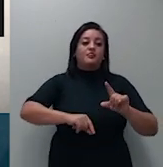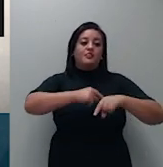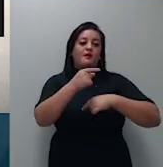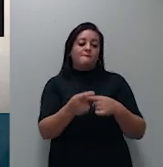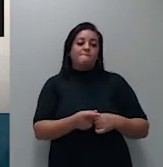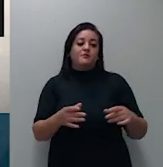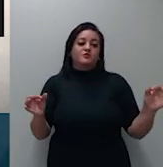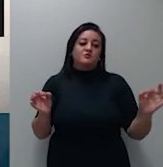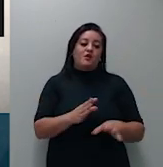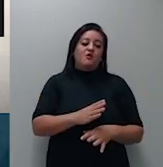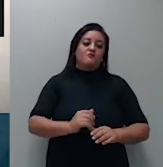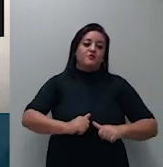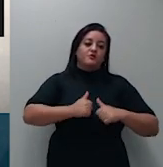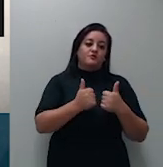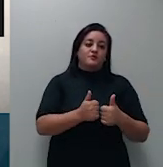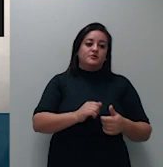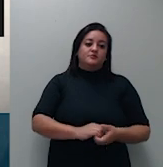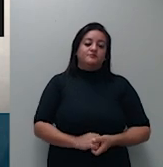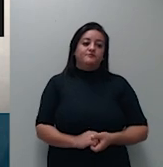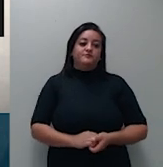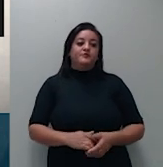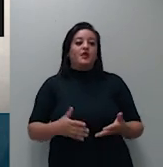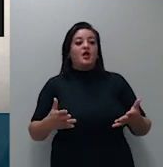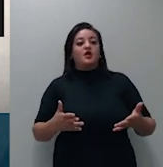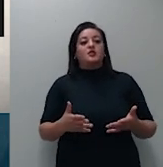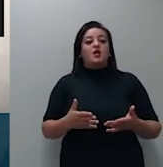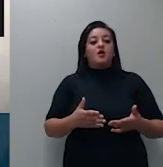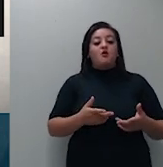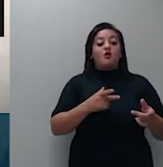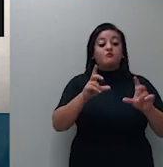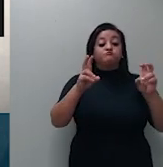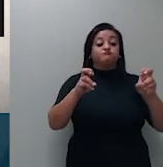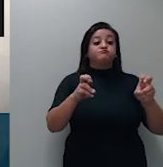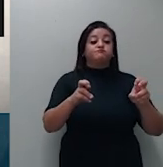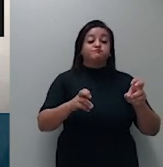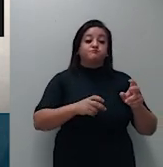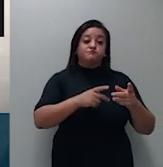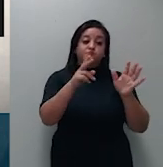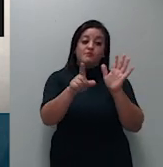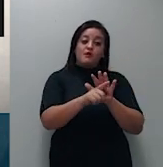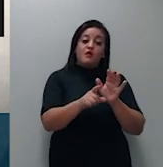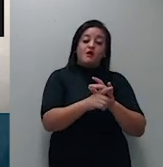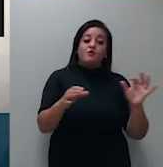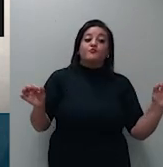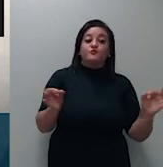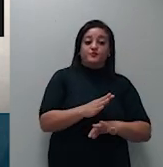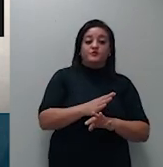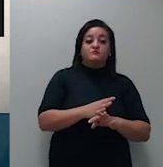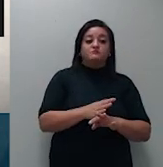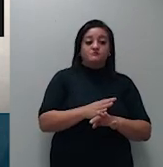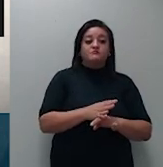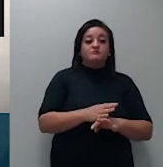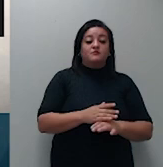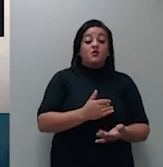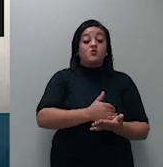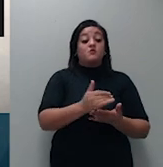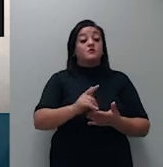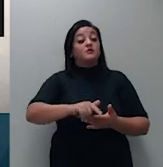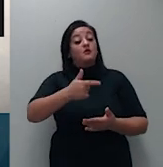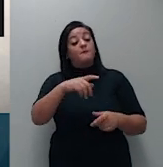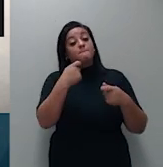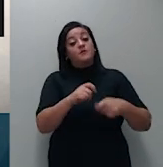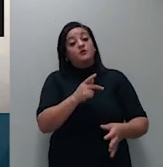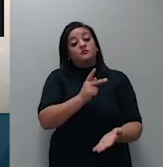execução posterior ao encerramento da recuperação então o termo legal é o encerramento a